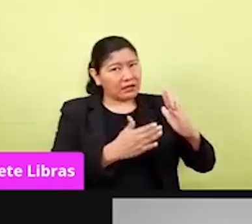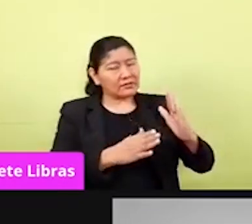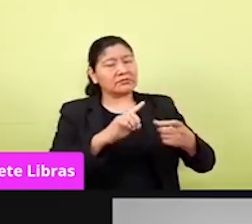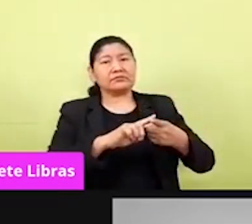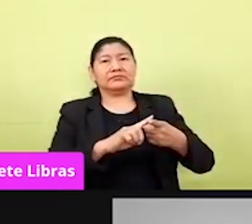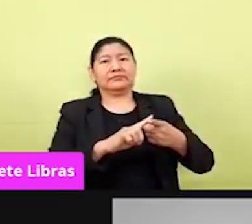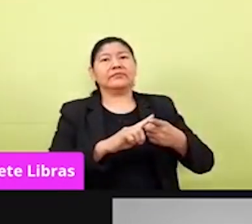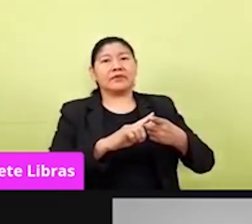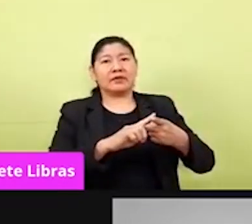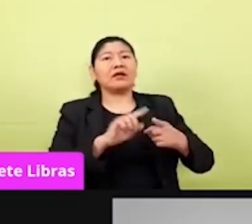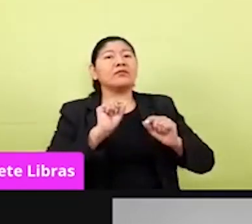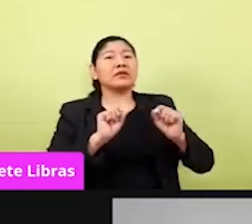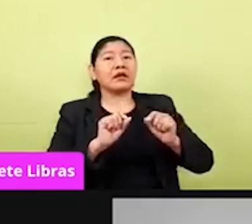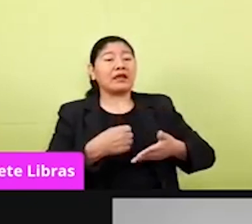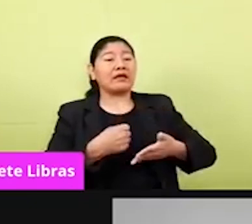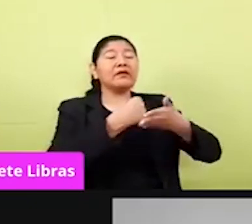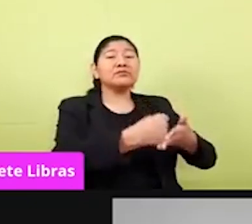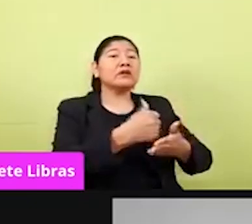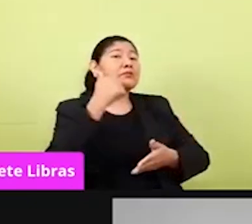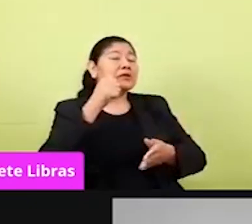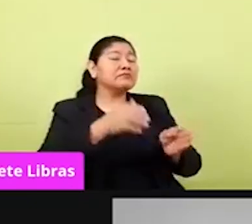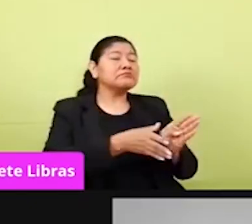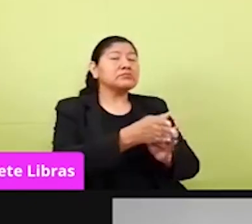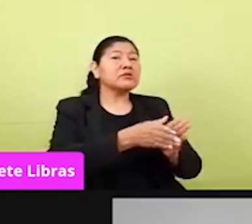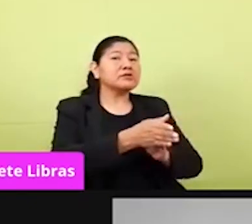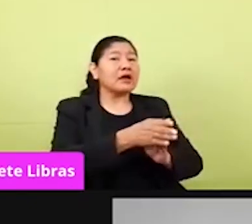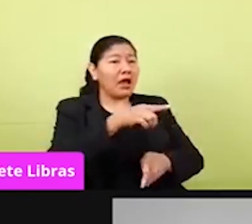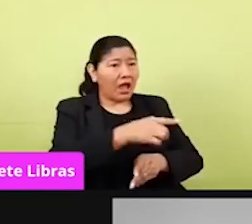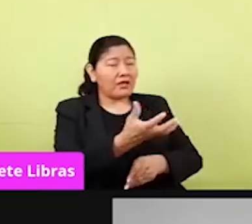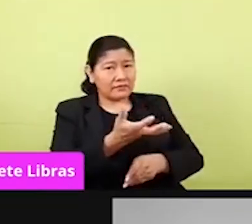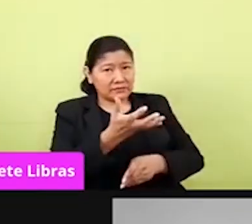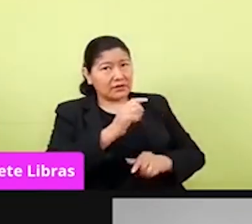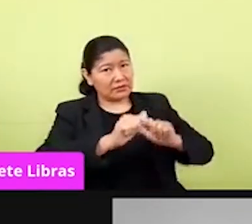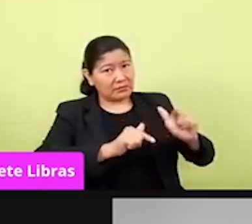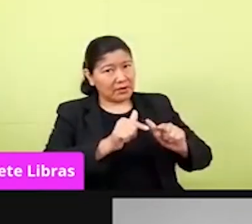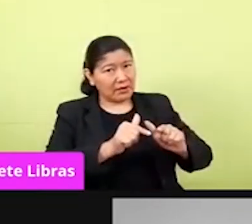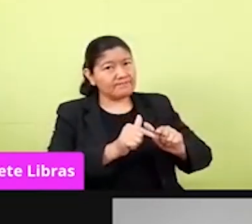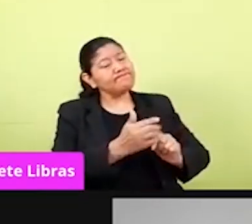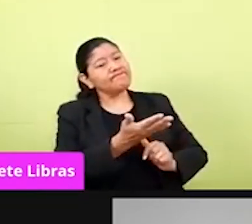serviço que é de orientação e encaminhamento para mulheres que estão nessa situação.